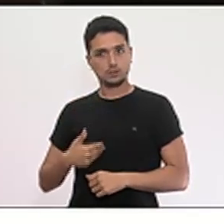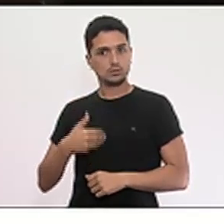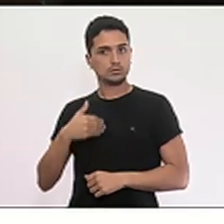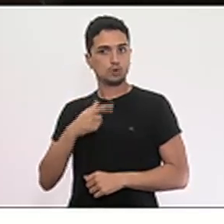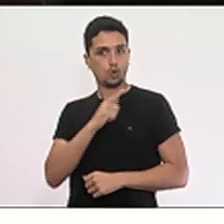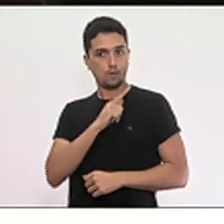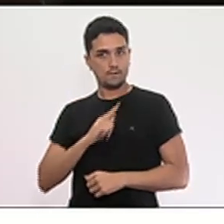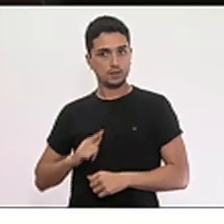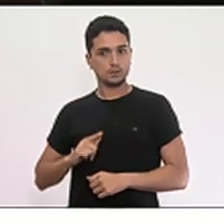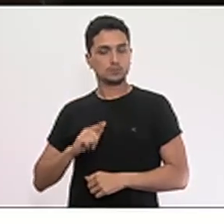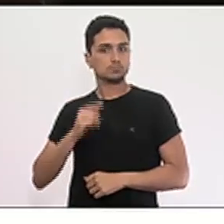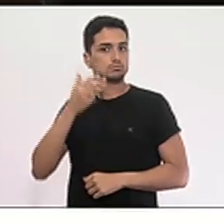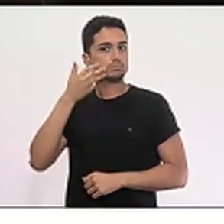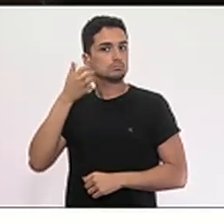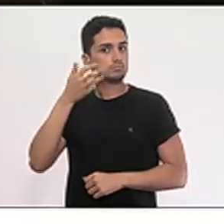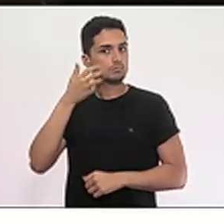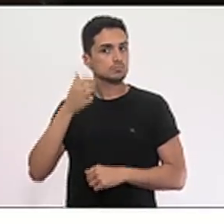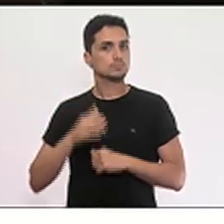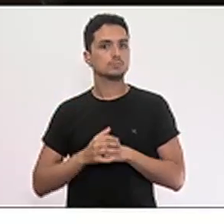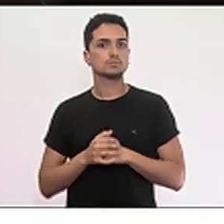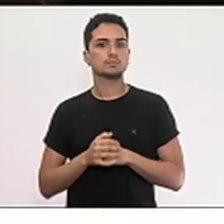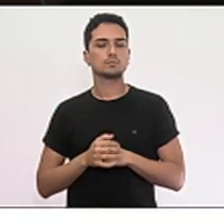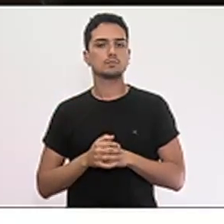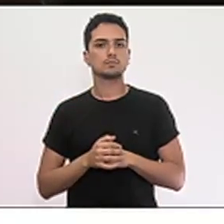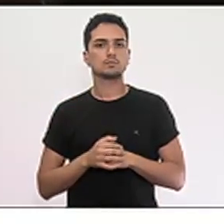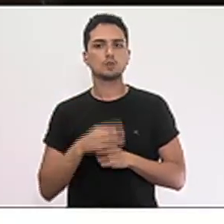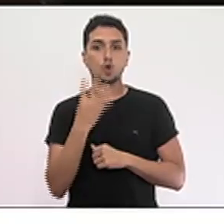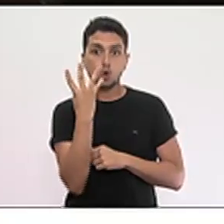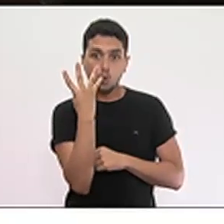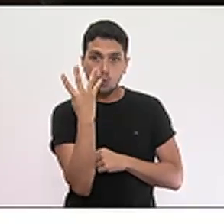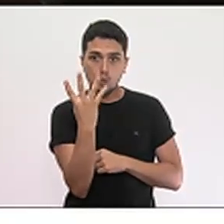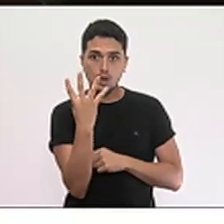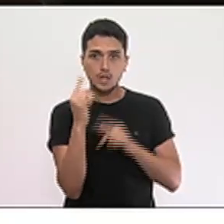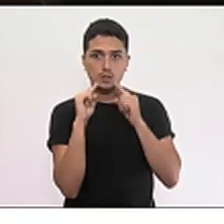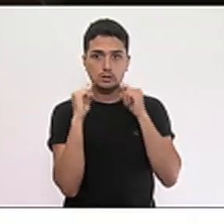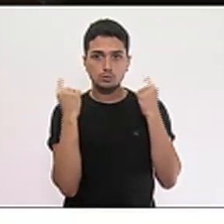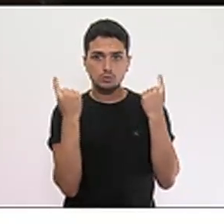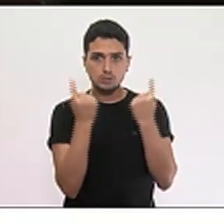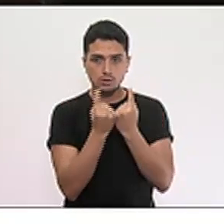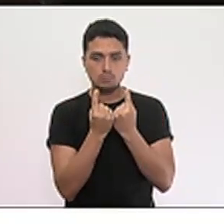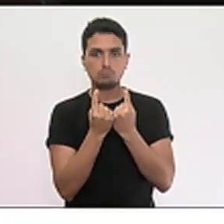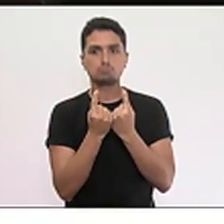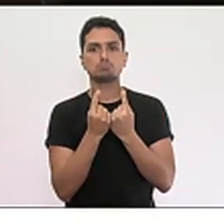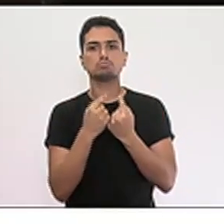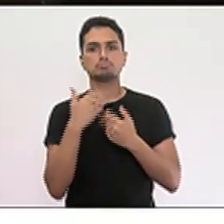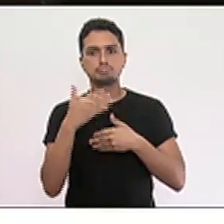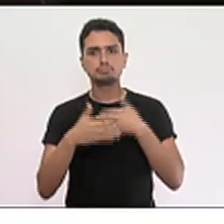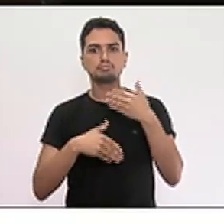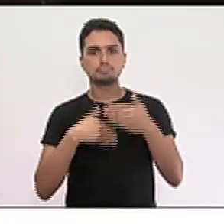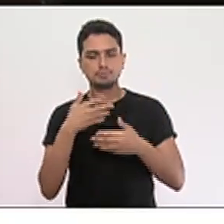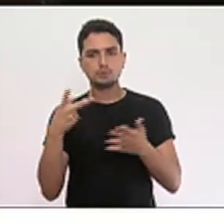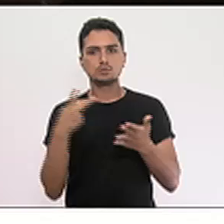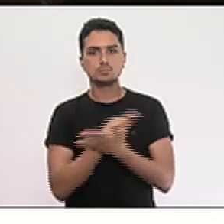do governador. Foram 4 plenárias seguidas em que isso foi dito.